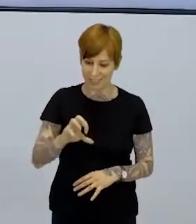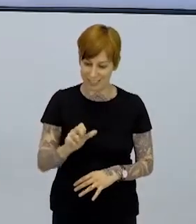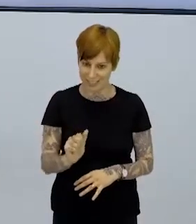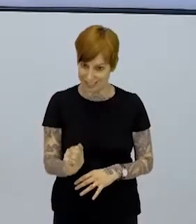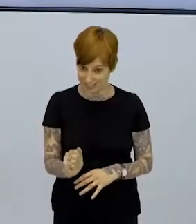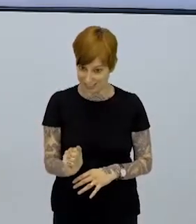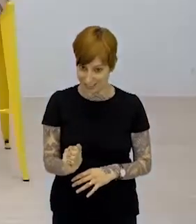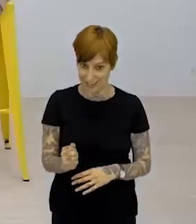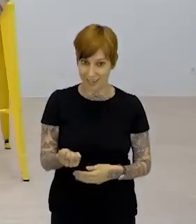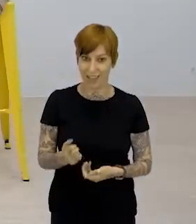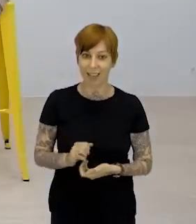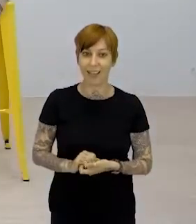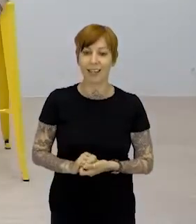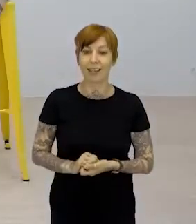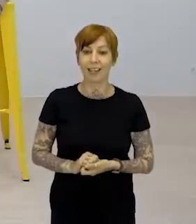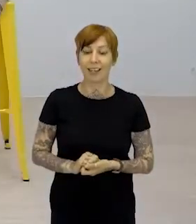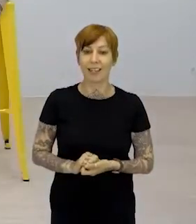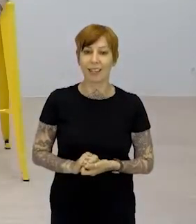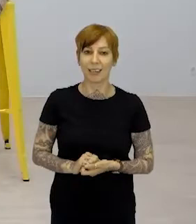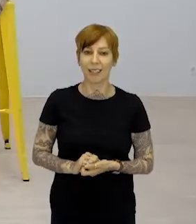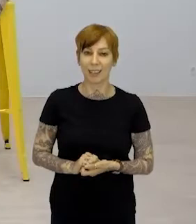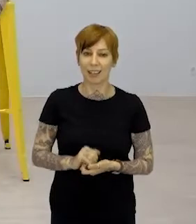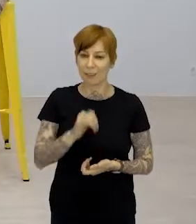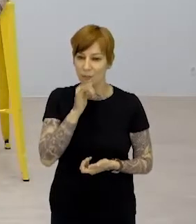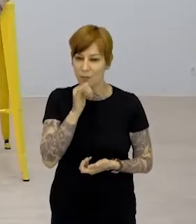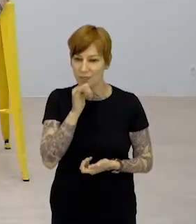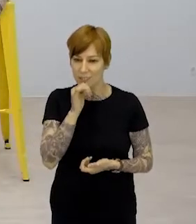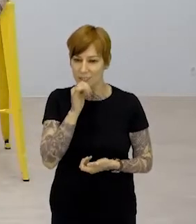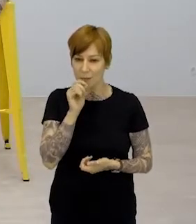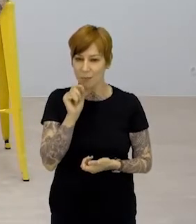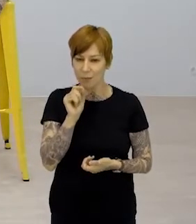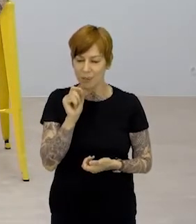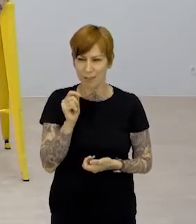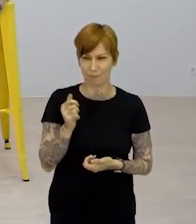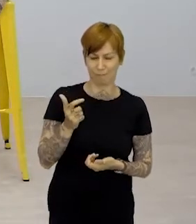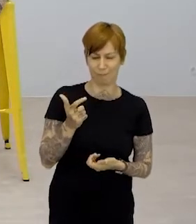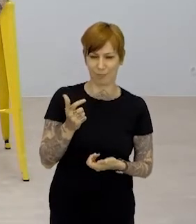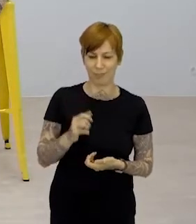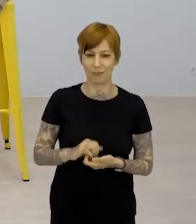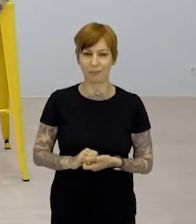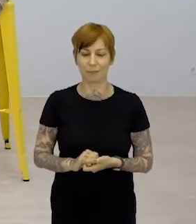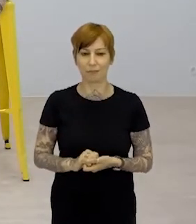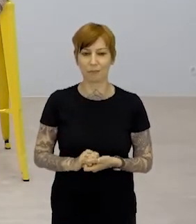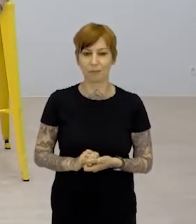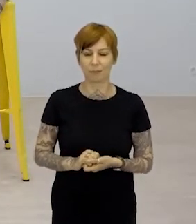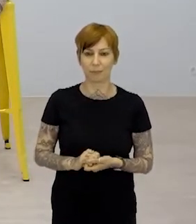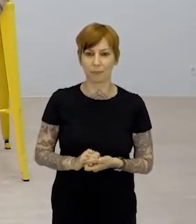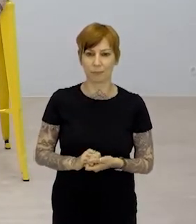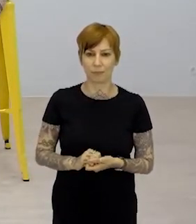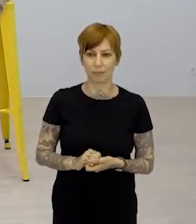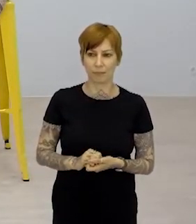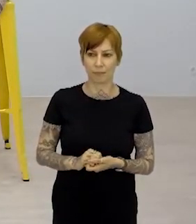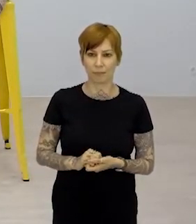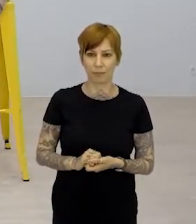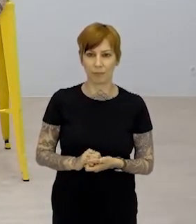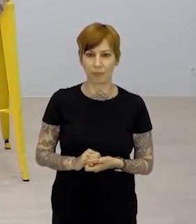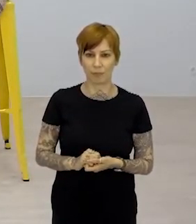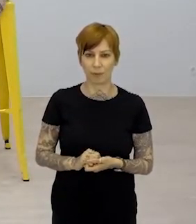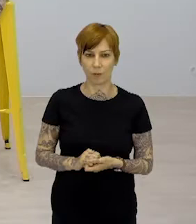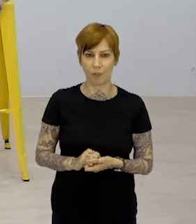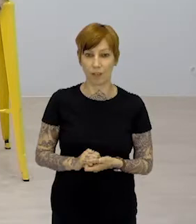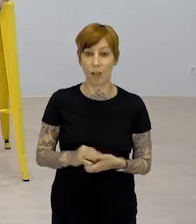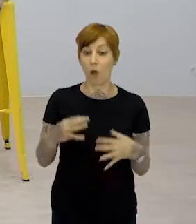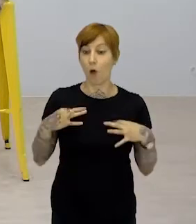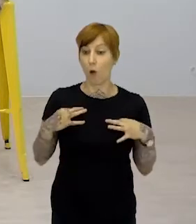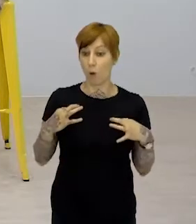para geral, por favor. Porque é importante, vai, pode falar. Fabi, olha, segura a referência, olha,